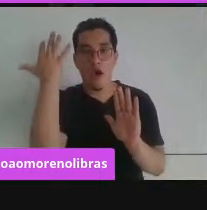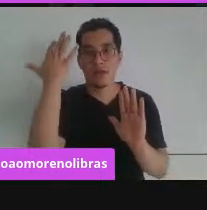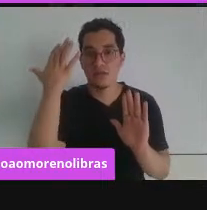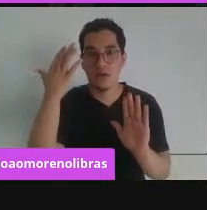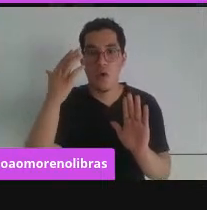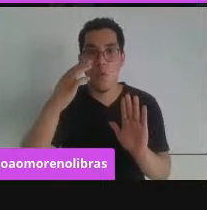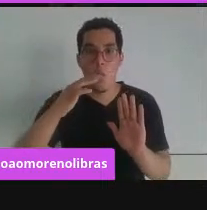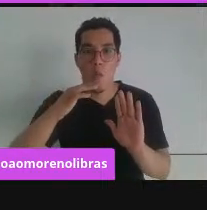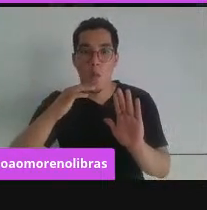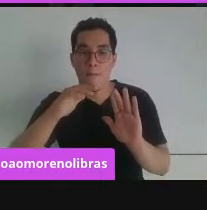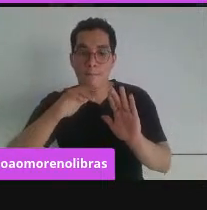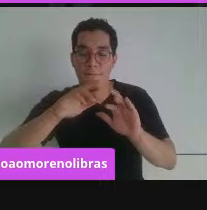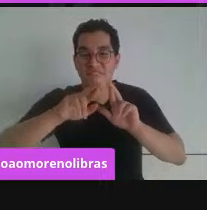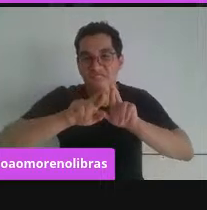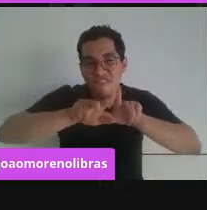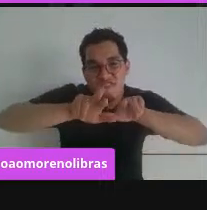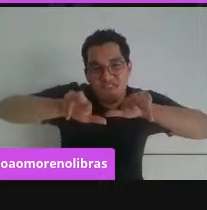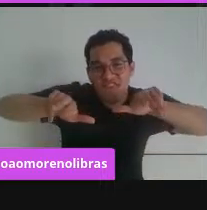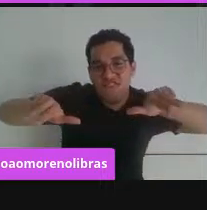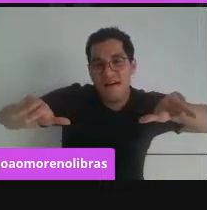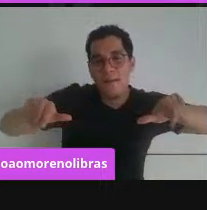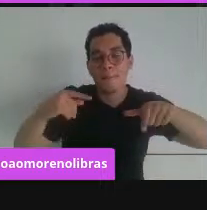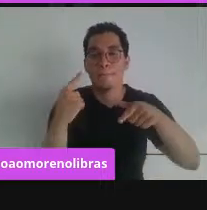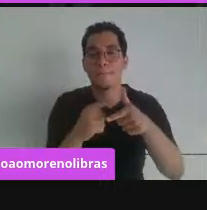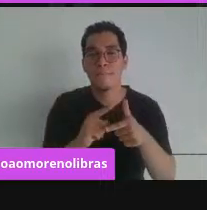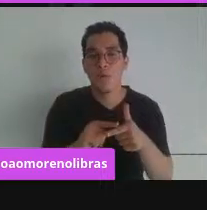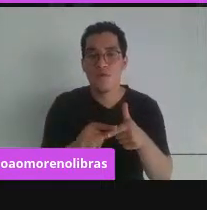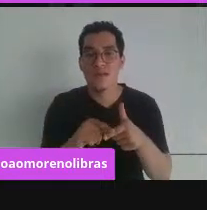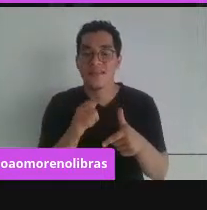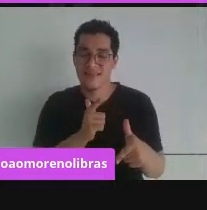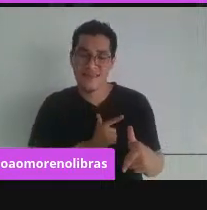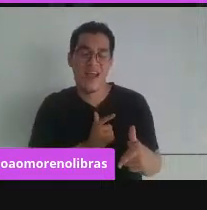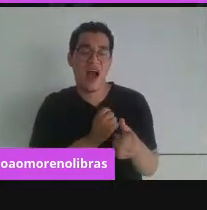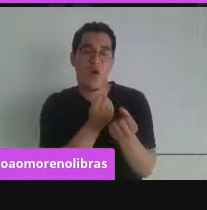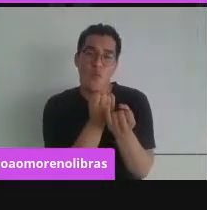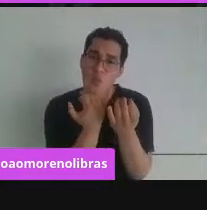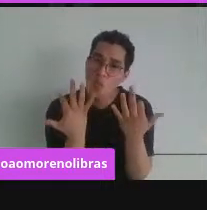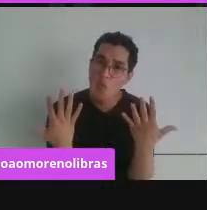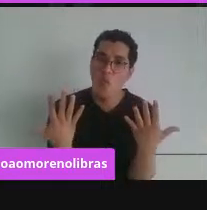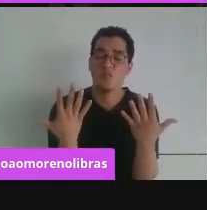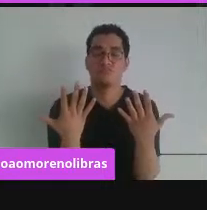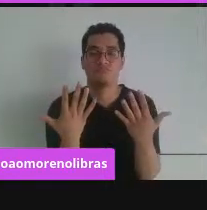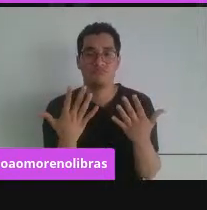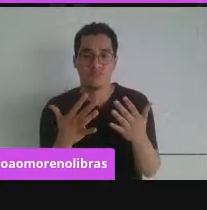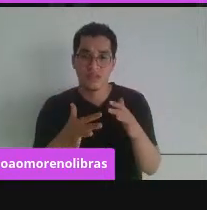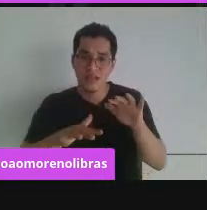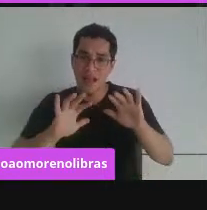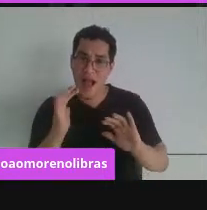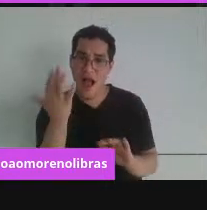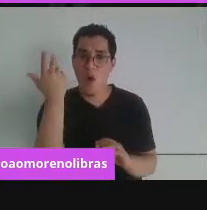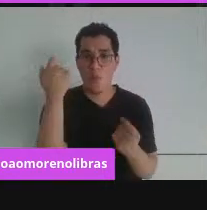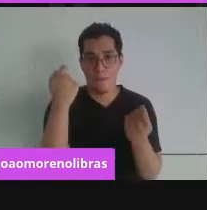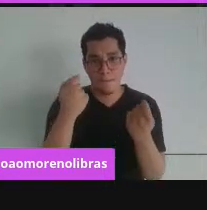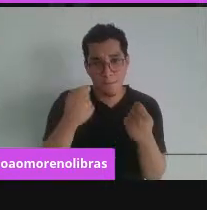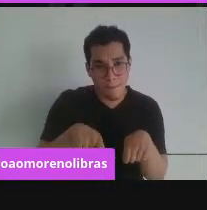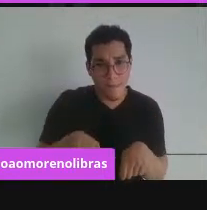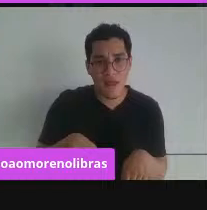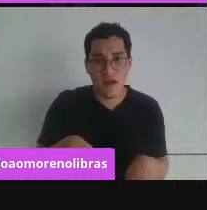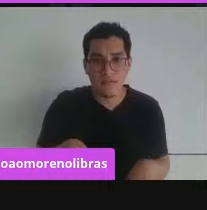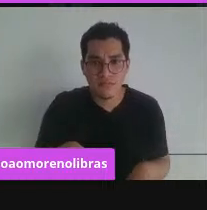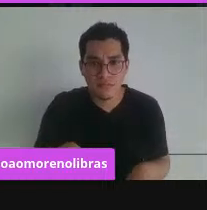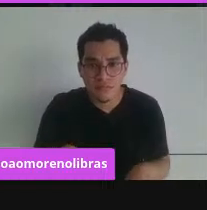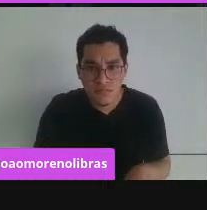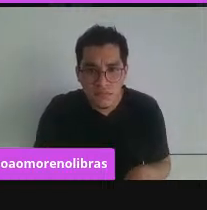segmentos, correspondendo ou ultrapassando os níveis do período e da sequência, é uma atividade